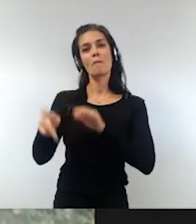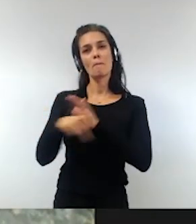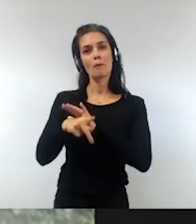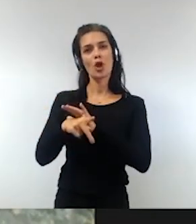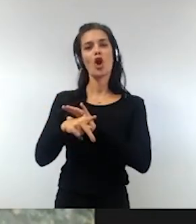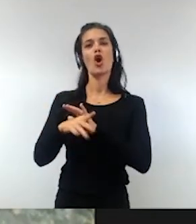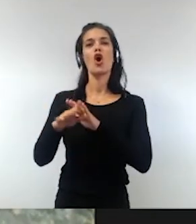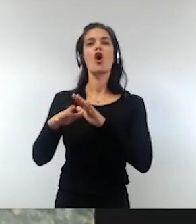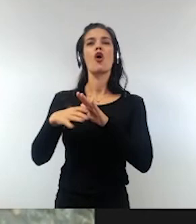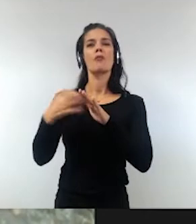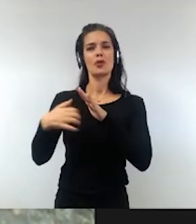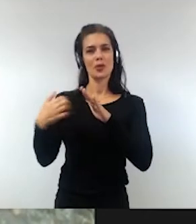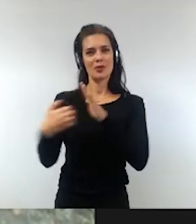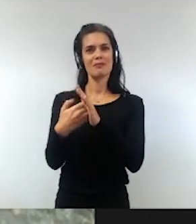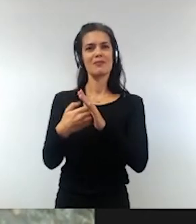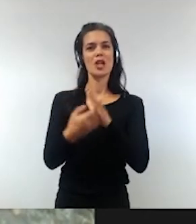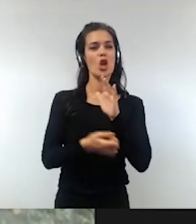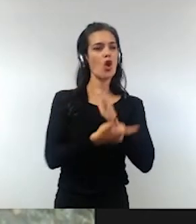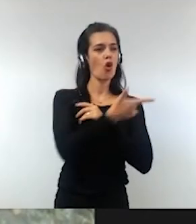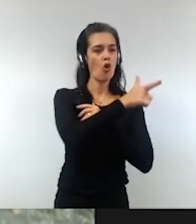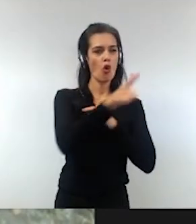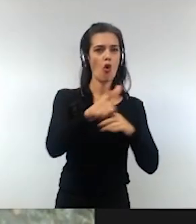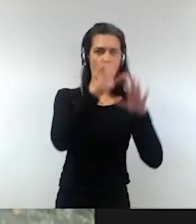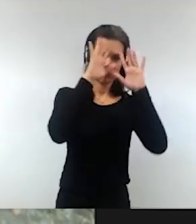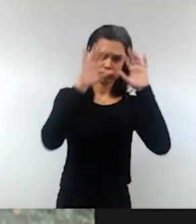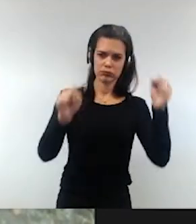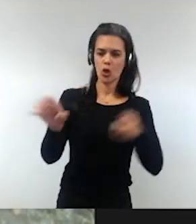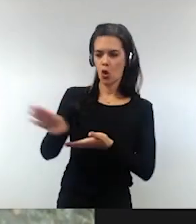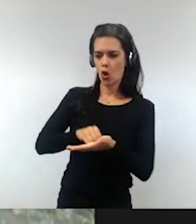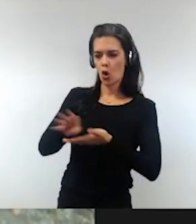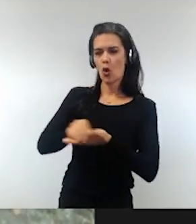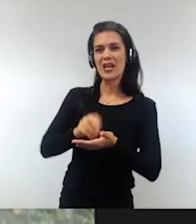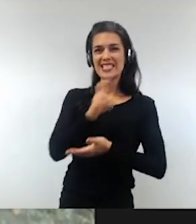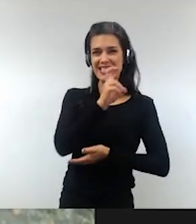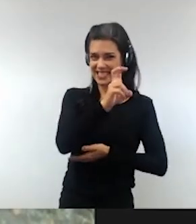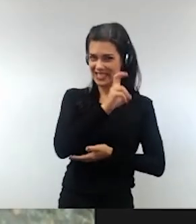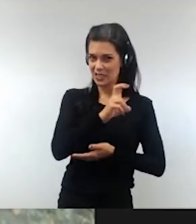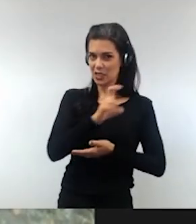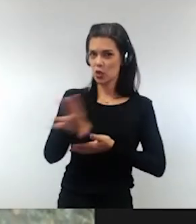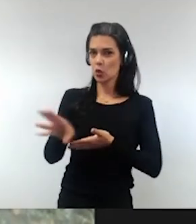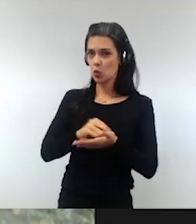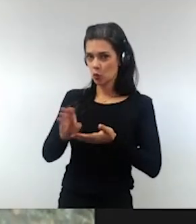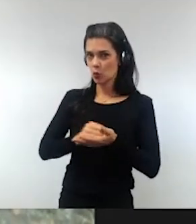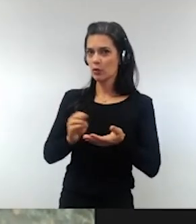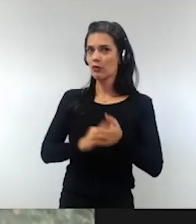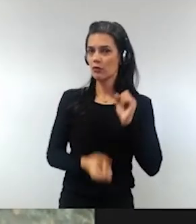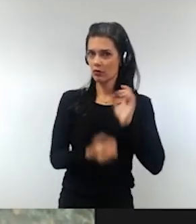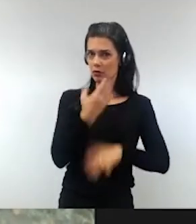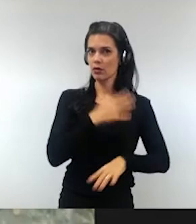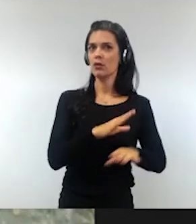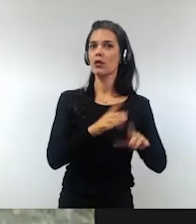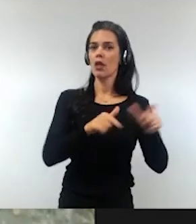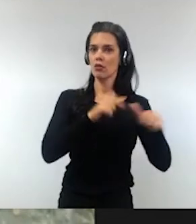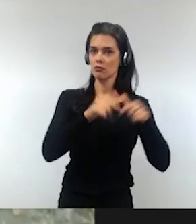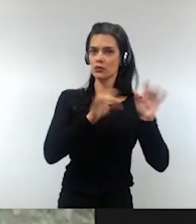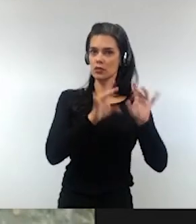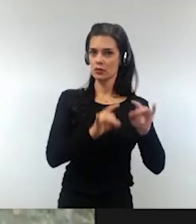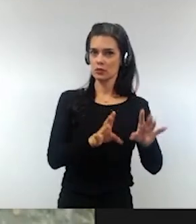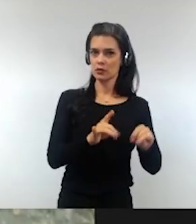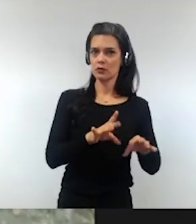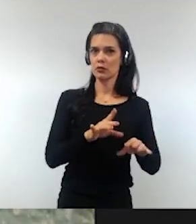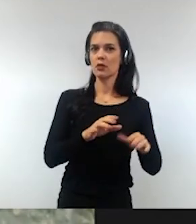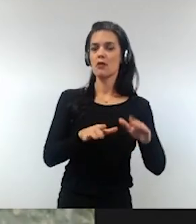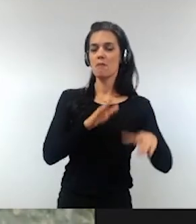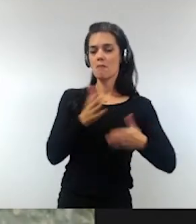empresarial. Vários tribunais têm seguido essa tendência, já são 5 tribunais que criaram regimes especiais para acolher esses